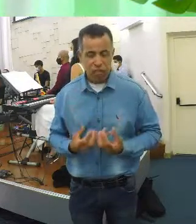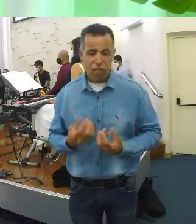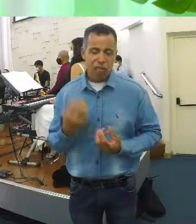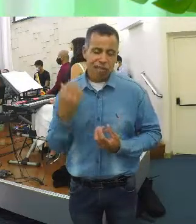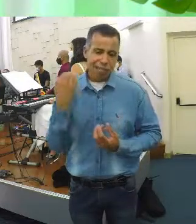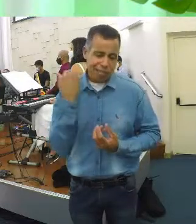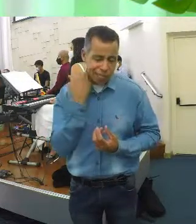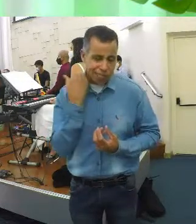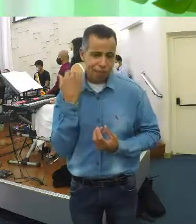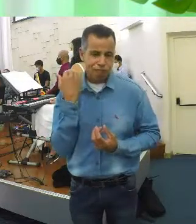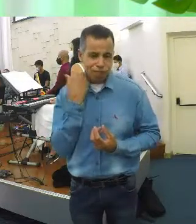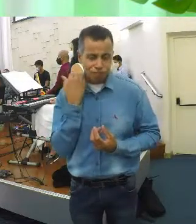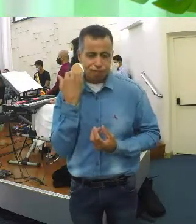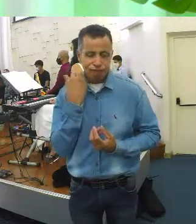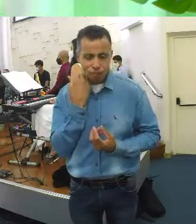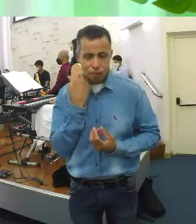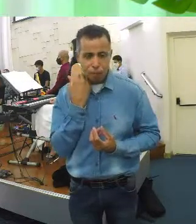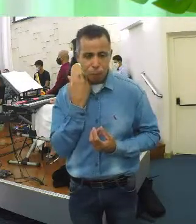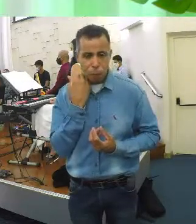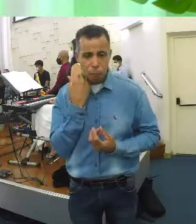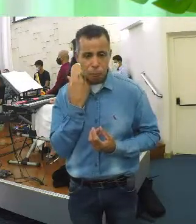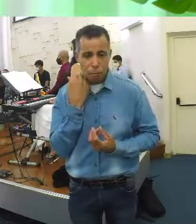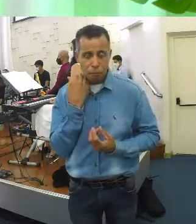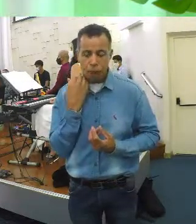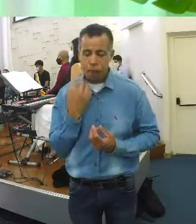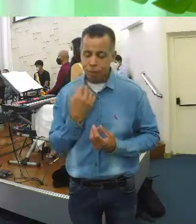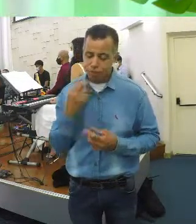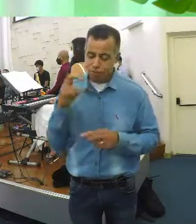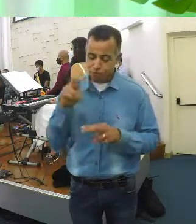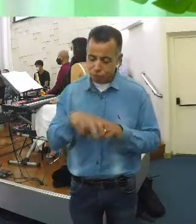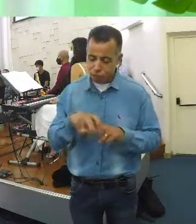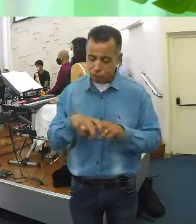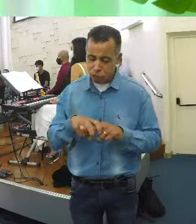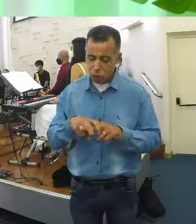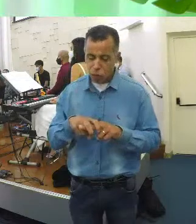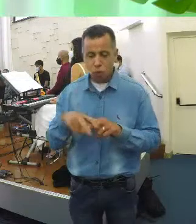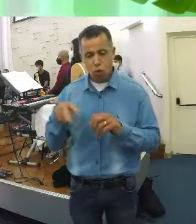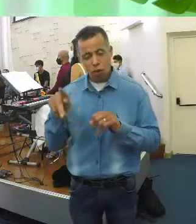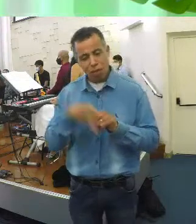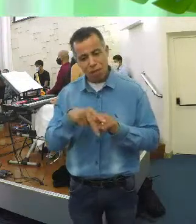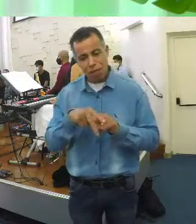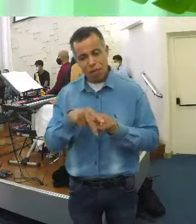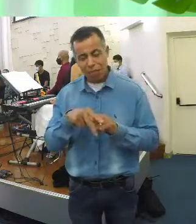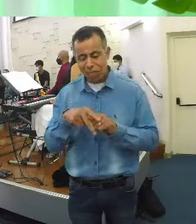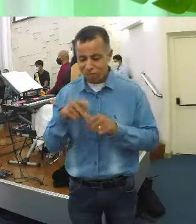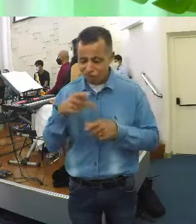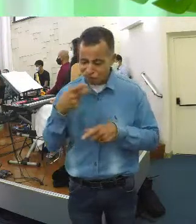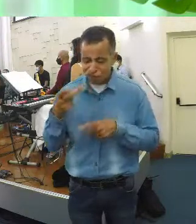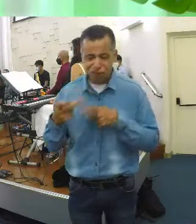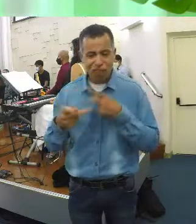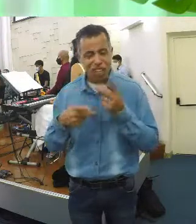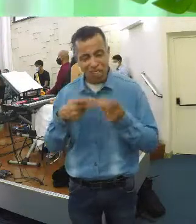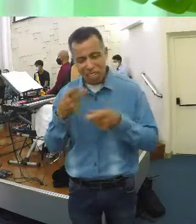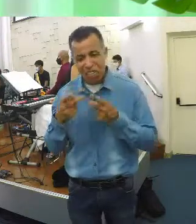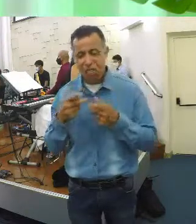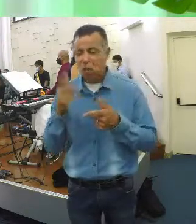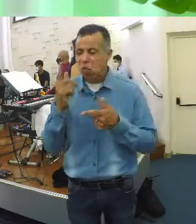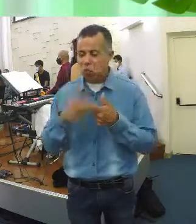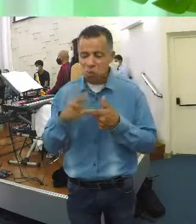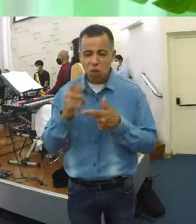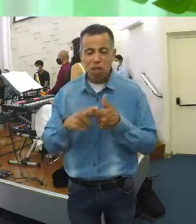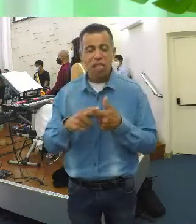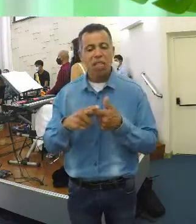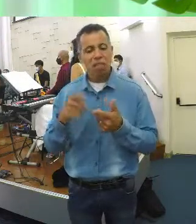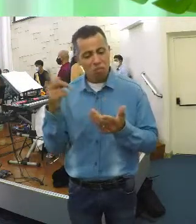cansado, sedento, ele resolveu sentar nas rochas e lamentar e perguntar a Deus por que aquilo